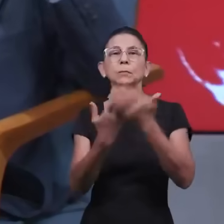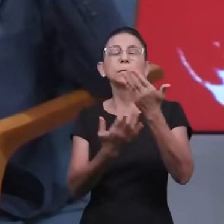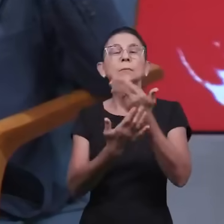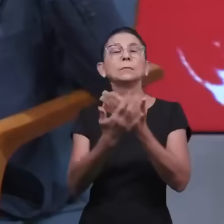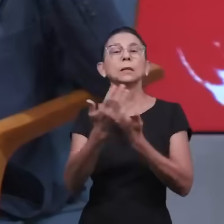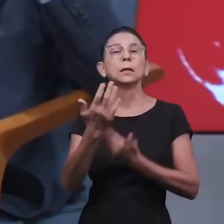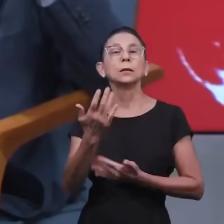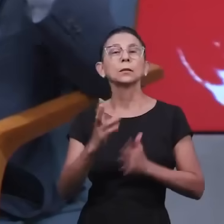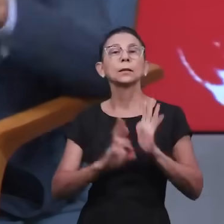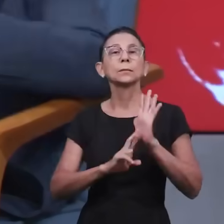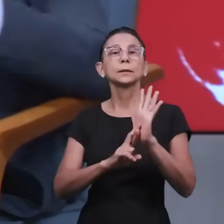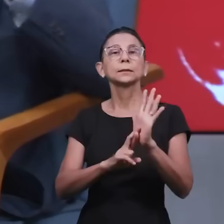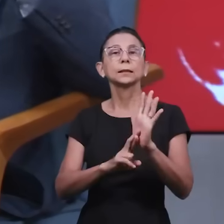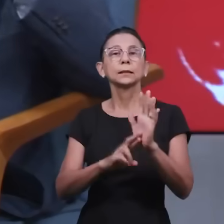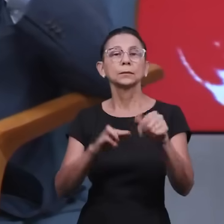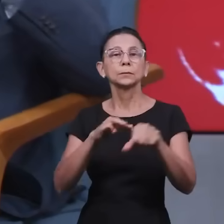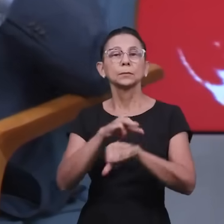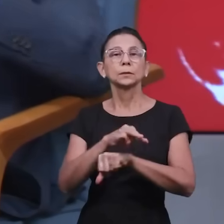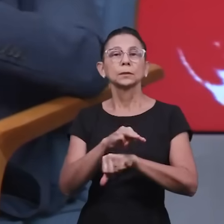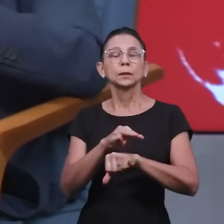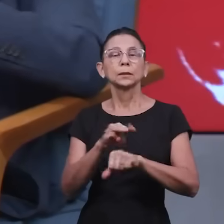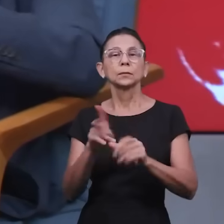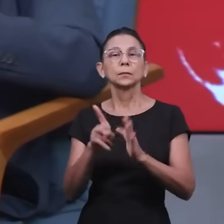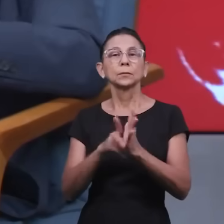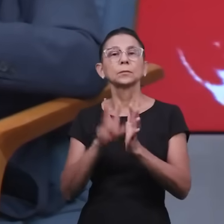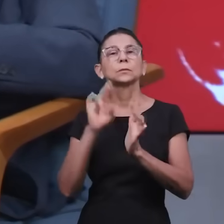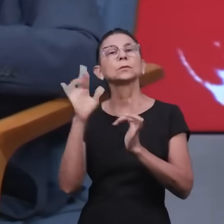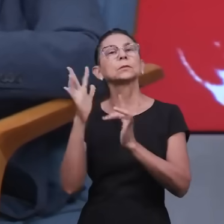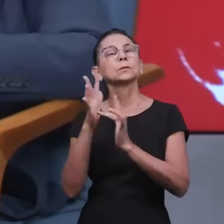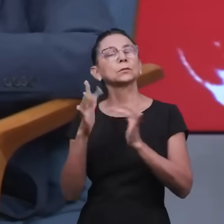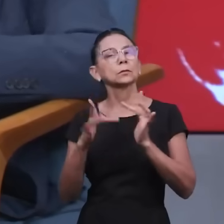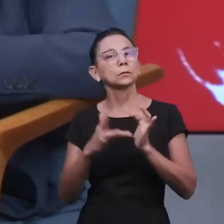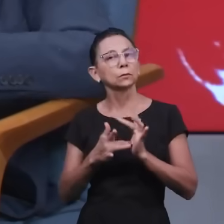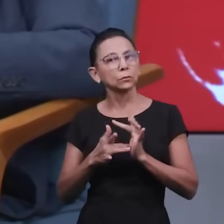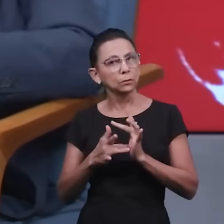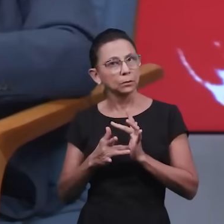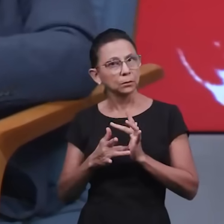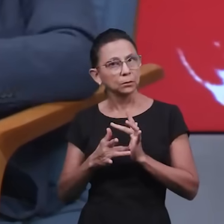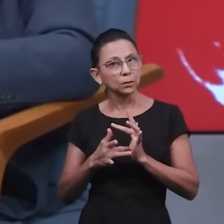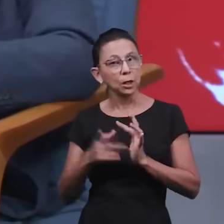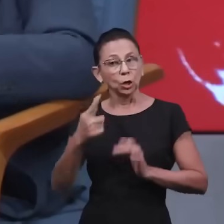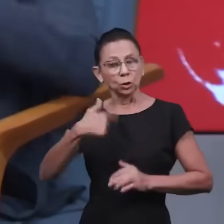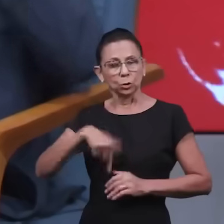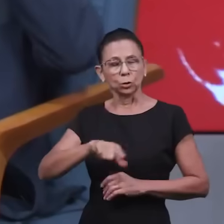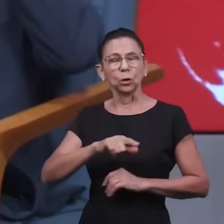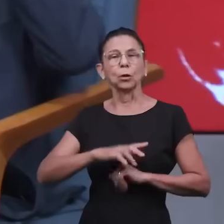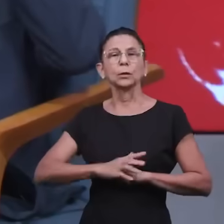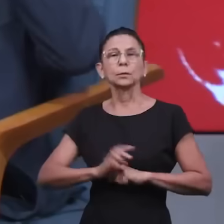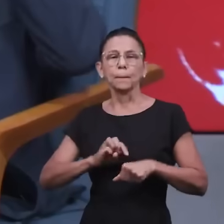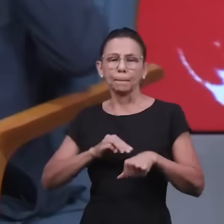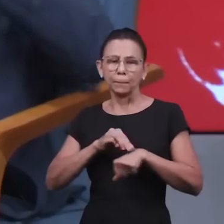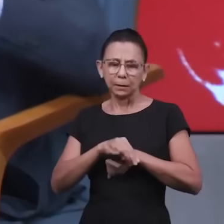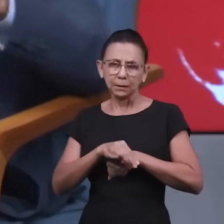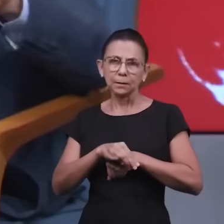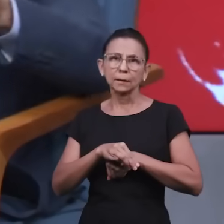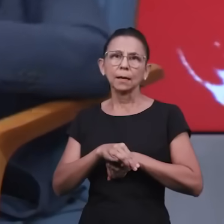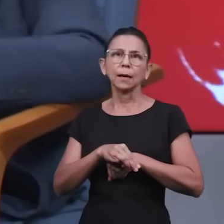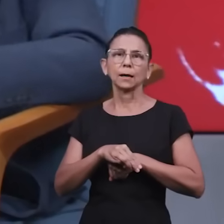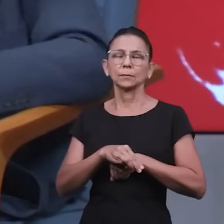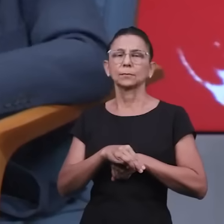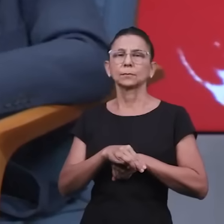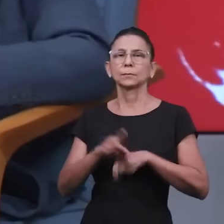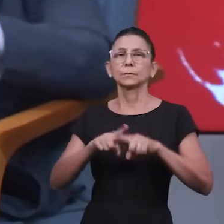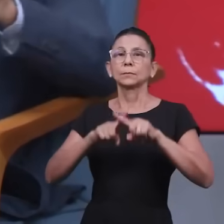mão de Jesus, é o ministério de Jesus. Por quê? Porque nós vamos trabalhar como ministério, mas o governo será